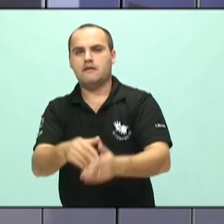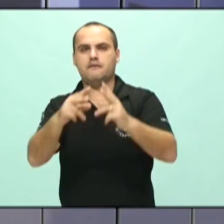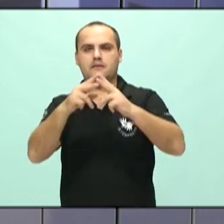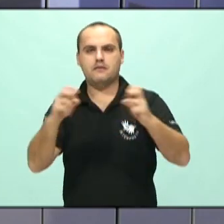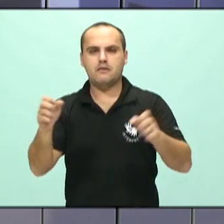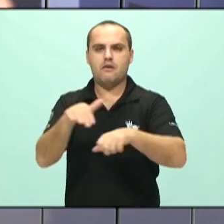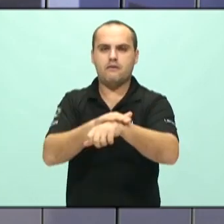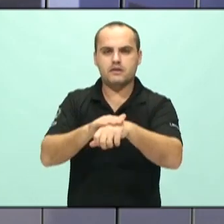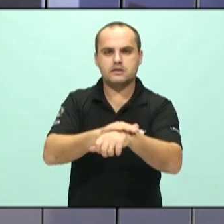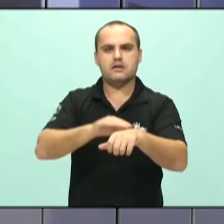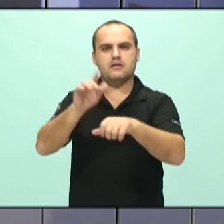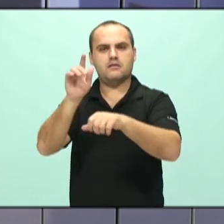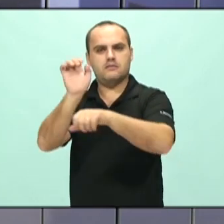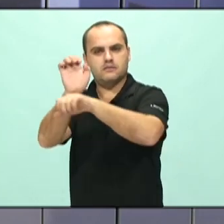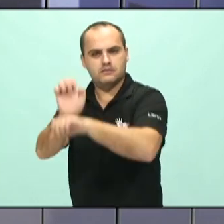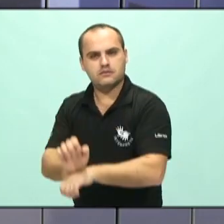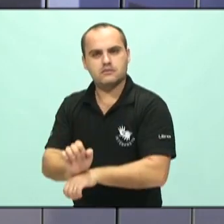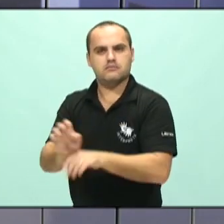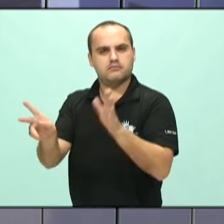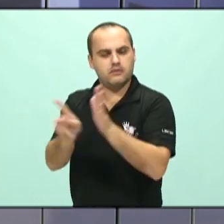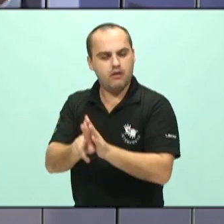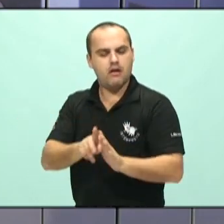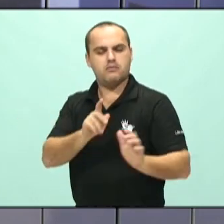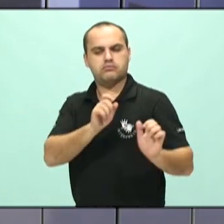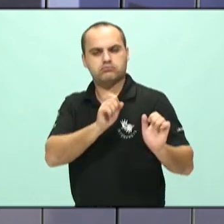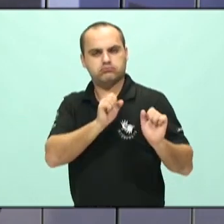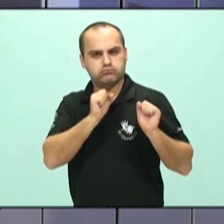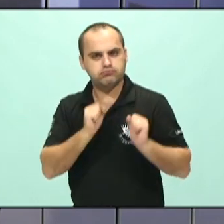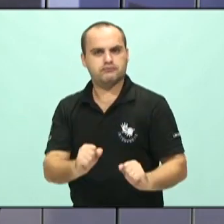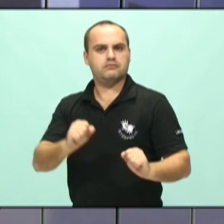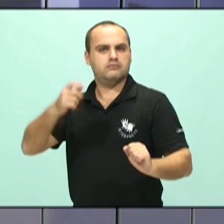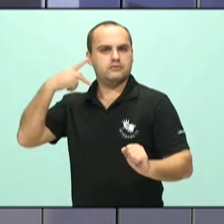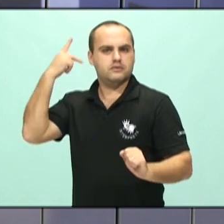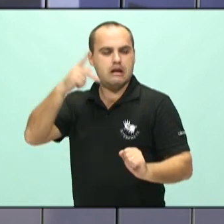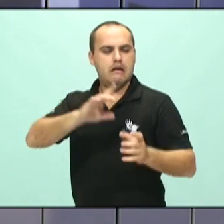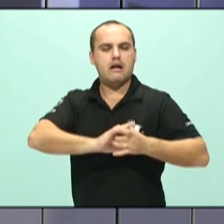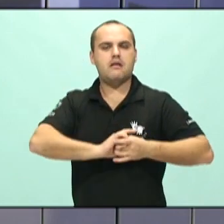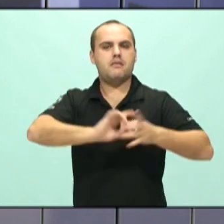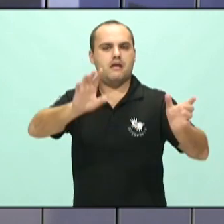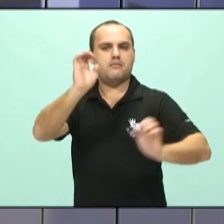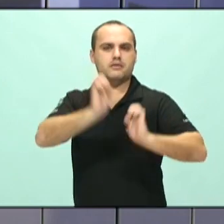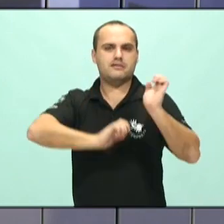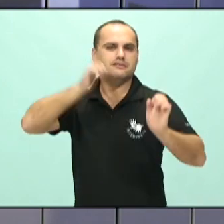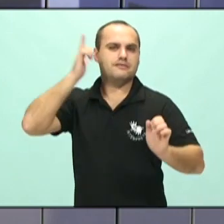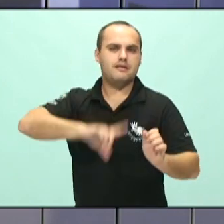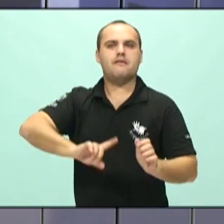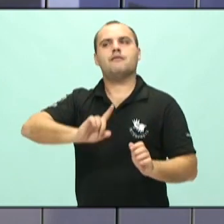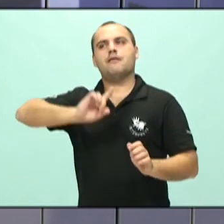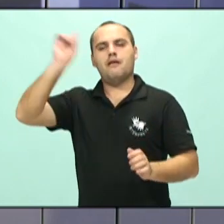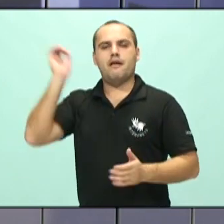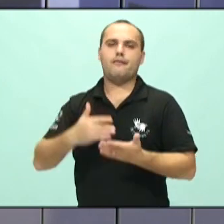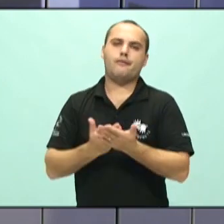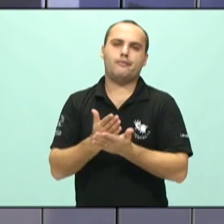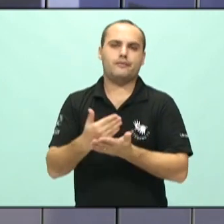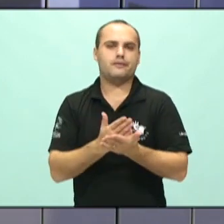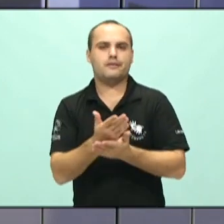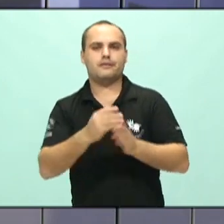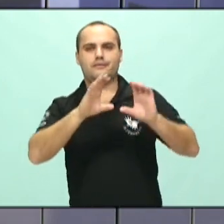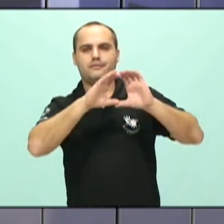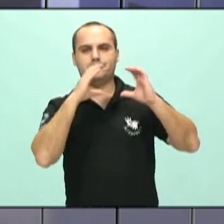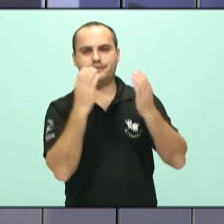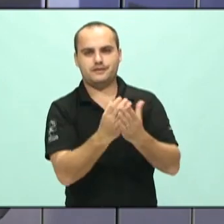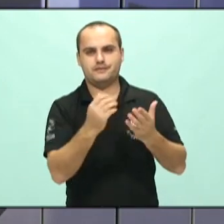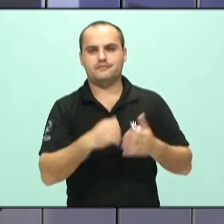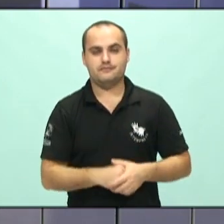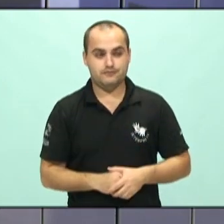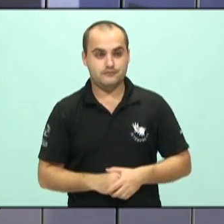com o governador, usou seu poder político para liberar a empresa de novo. E a empresa está lá e está funcionando, incomodando a comunidade. Aí eu queria que o